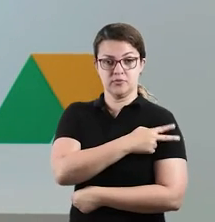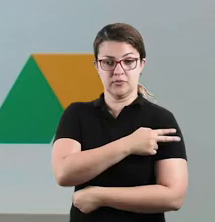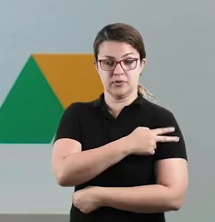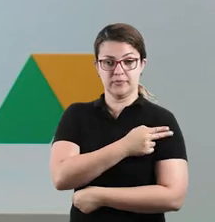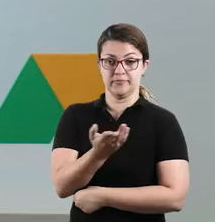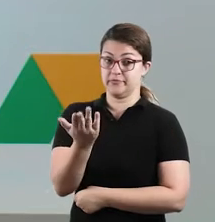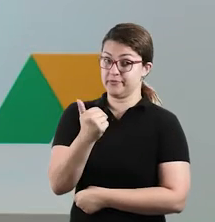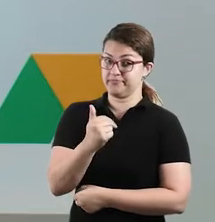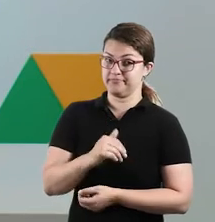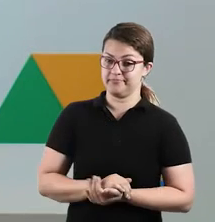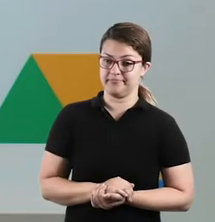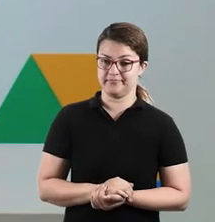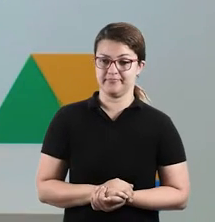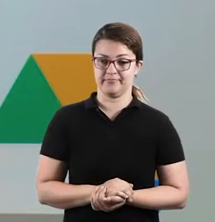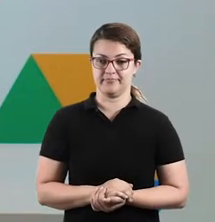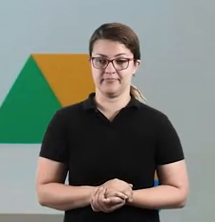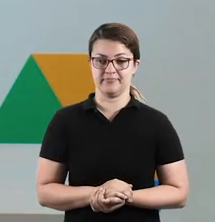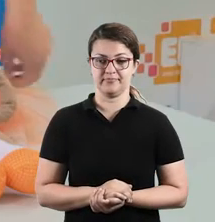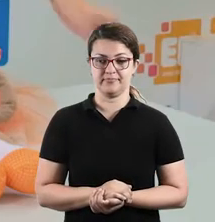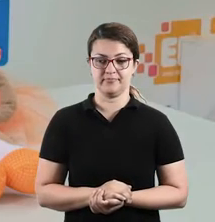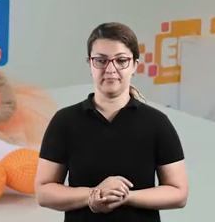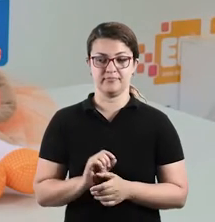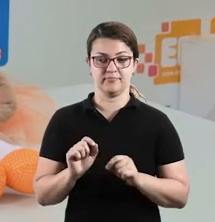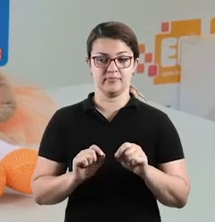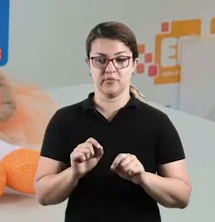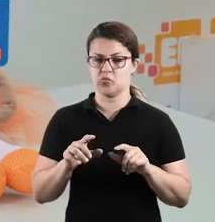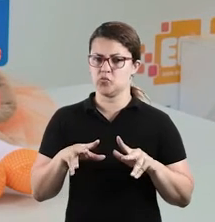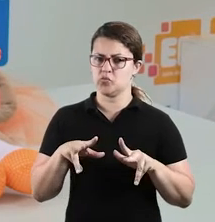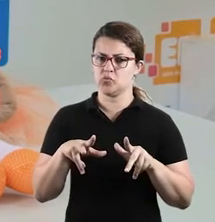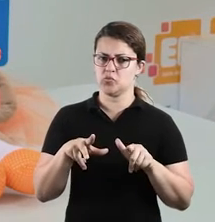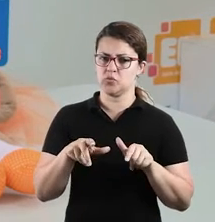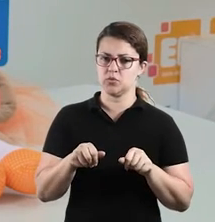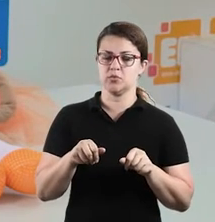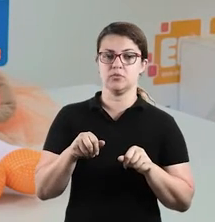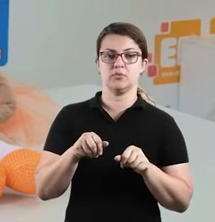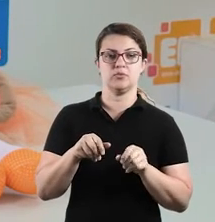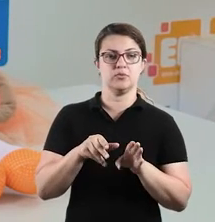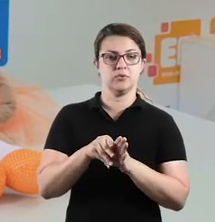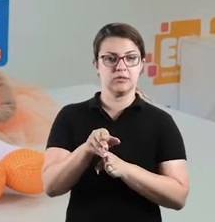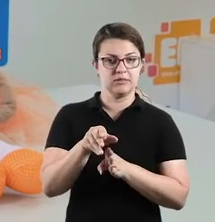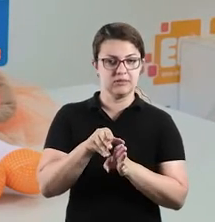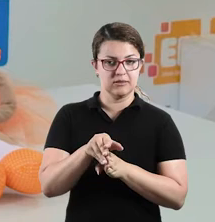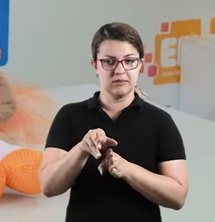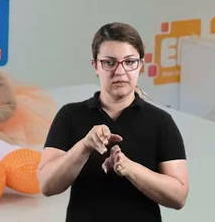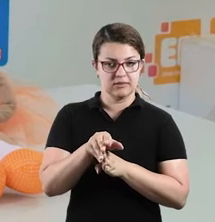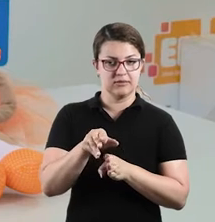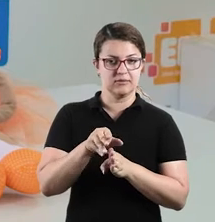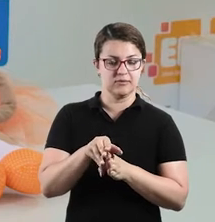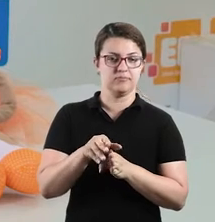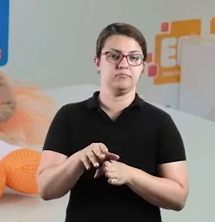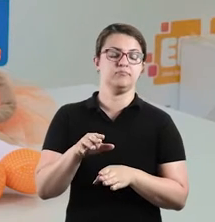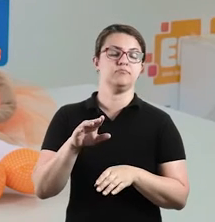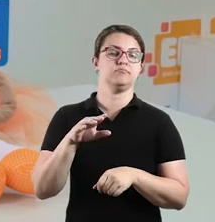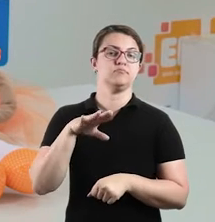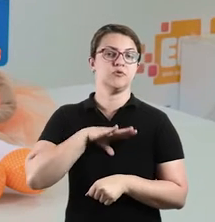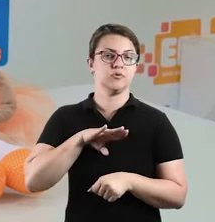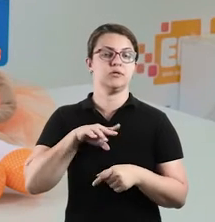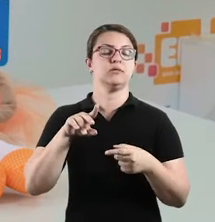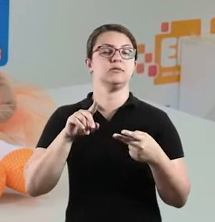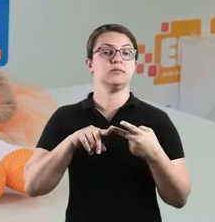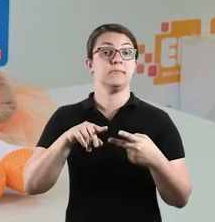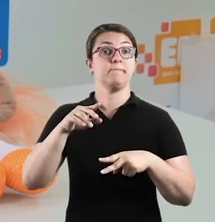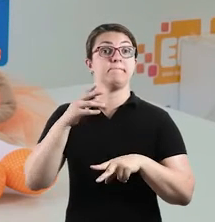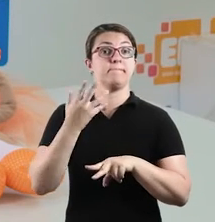ensino fundamental. Vamos lá? Aqui estão todas as sugestões de atividades dessa semana em língua portuguesa,